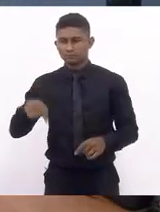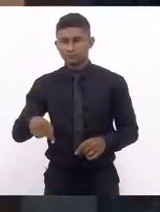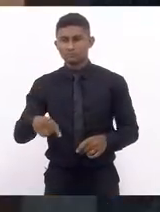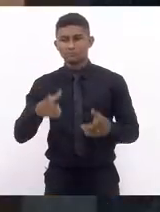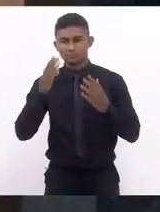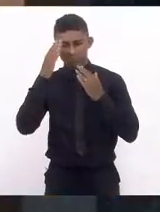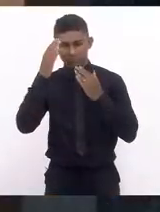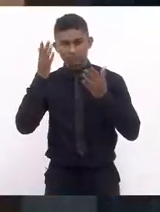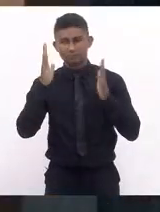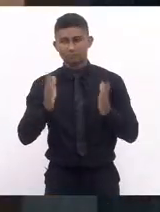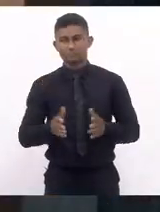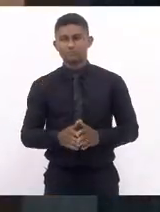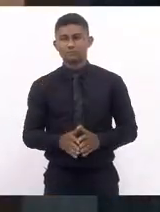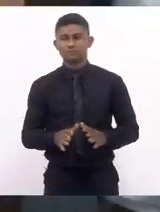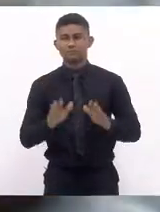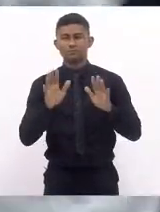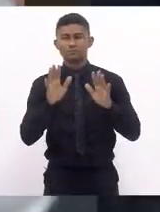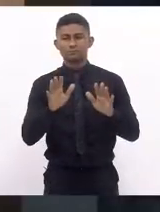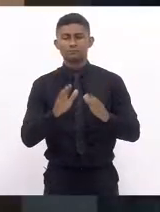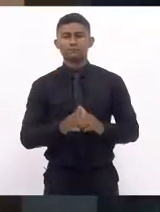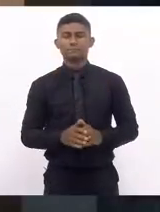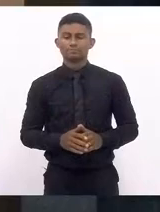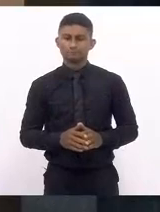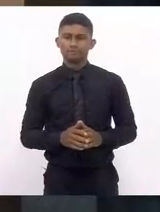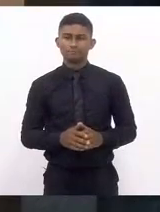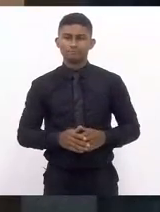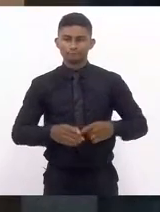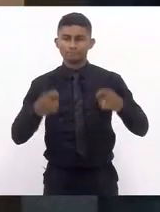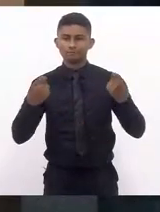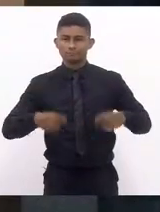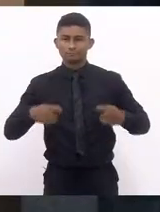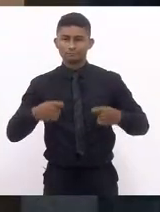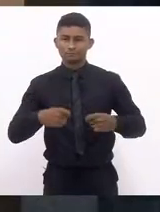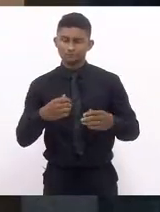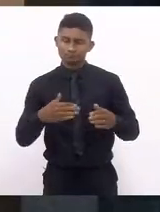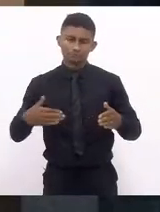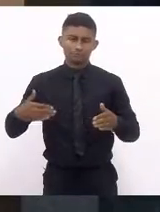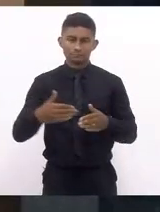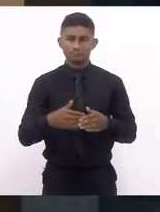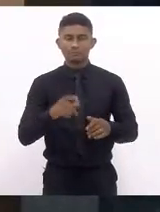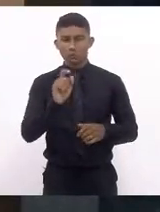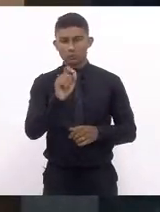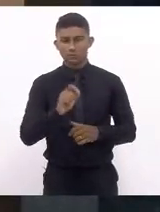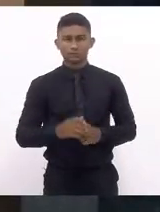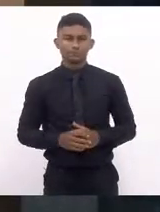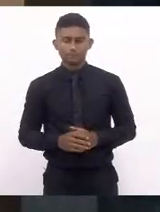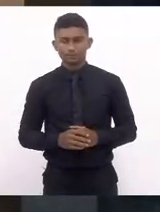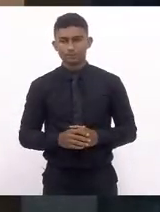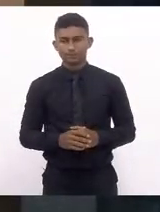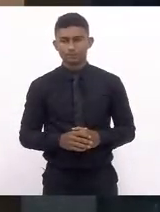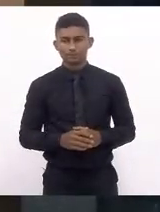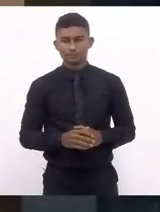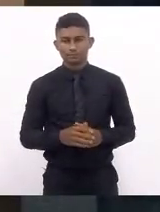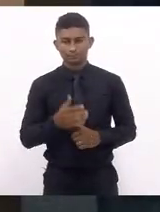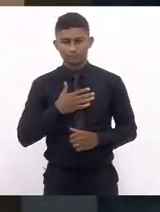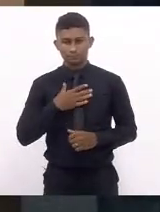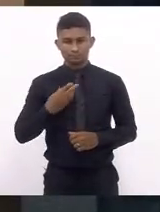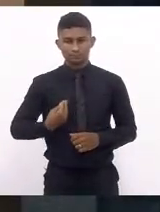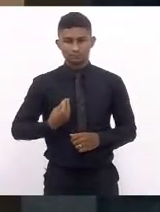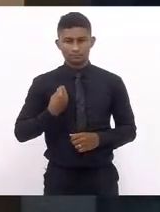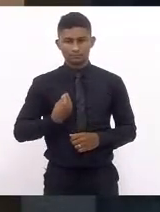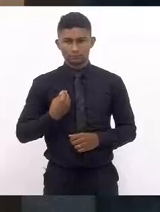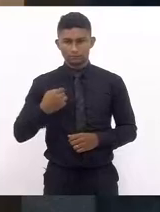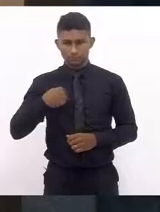mas eu não poderia deixar de finalizar o meu agradecimento primeiro E durante toda a minha vida